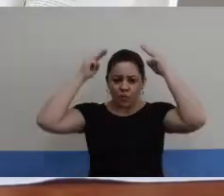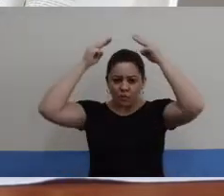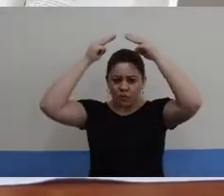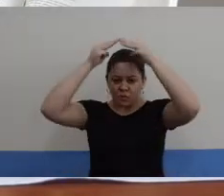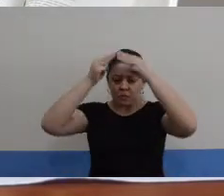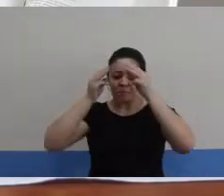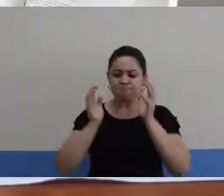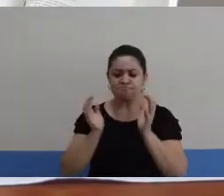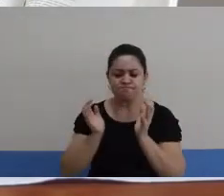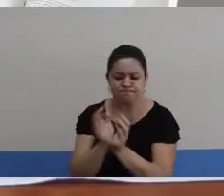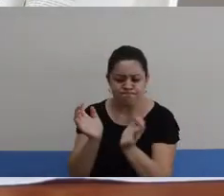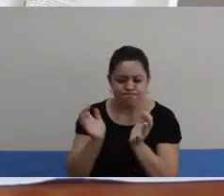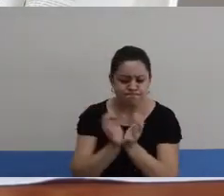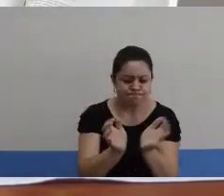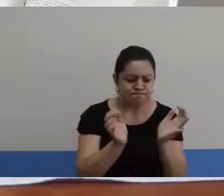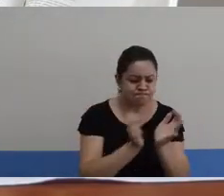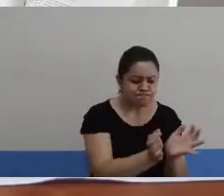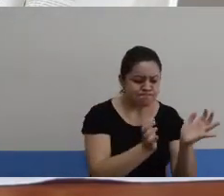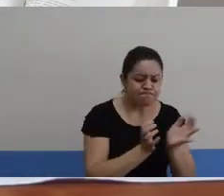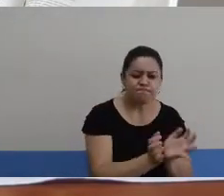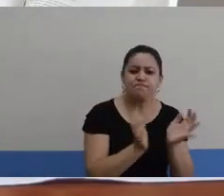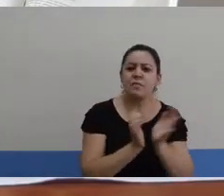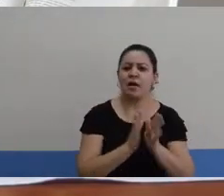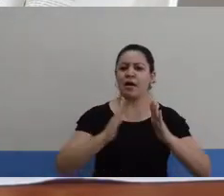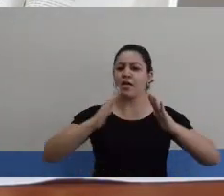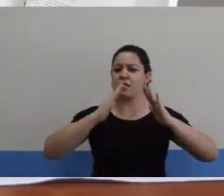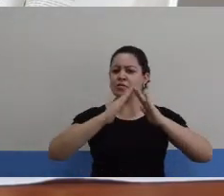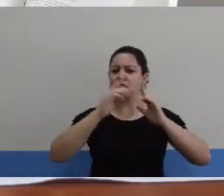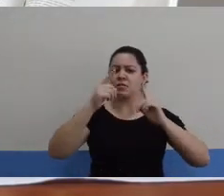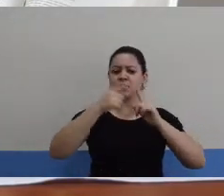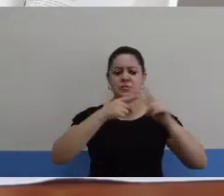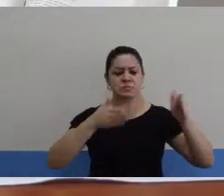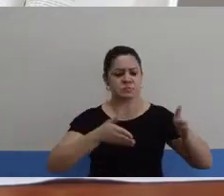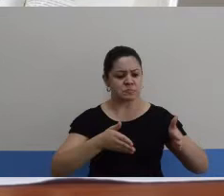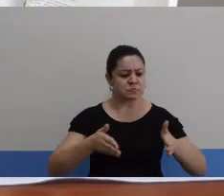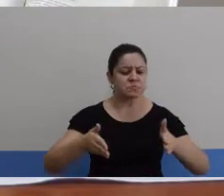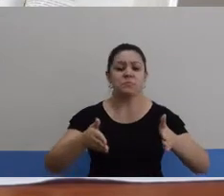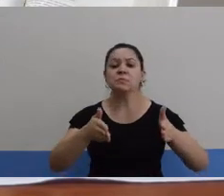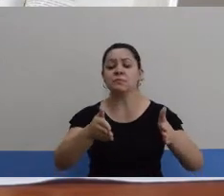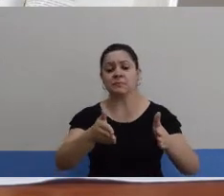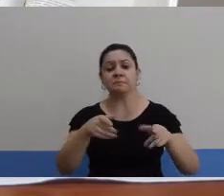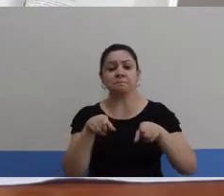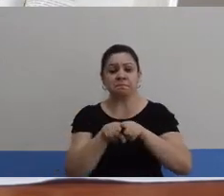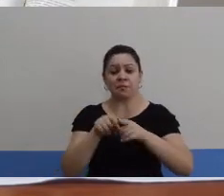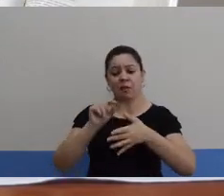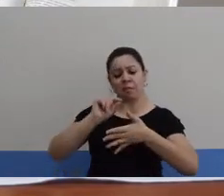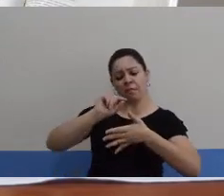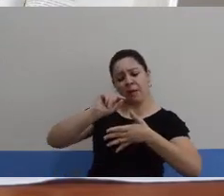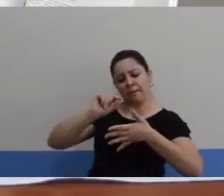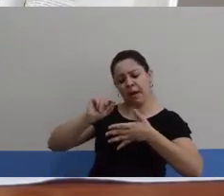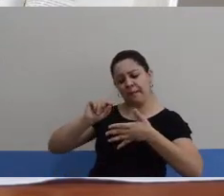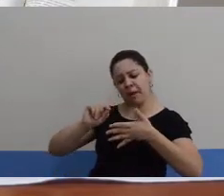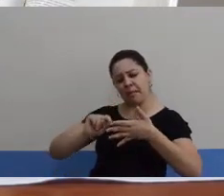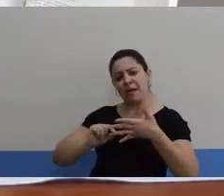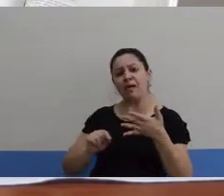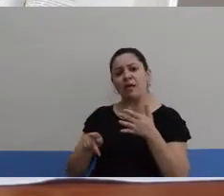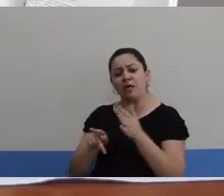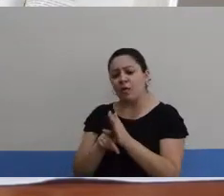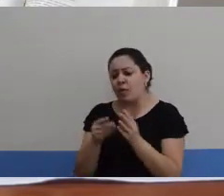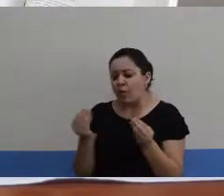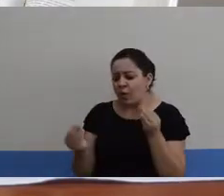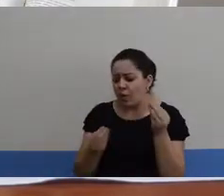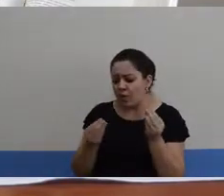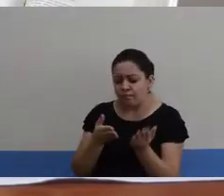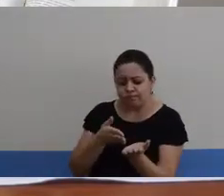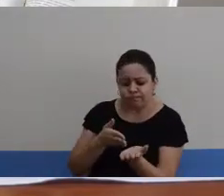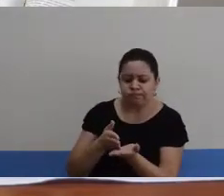e participem mais da caminhada da Igreja e de questões que decidam o rumo da